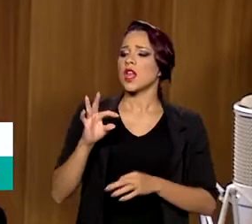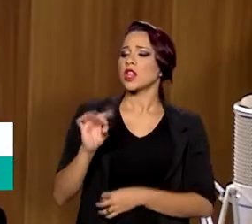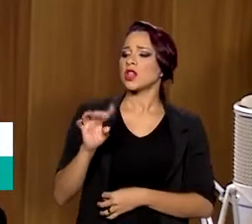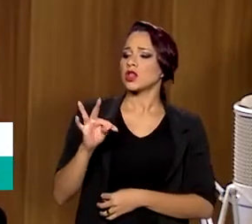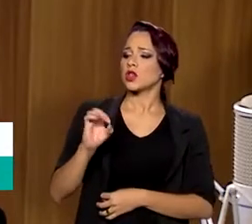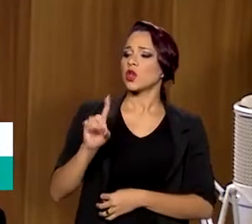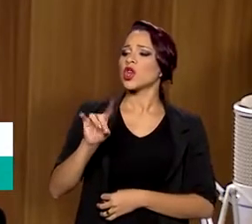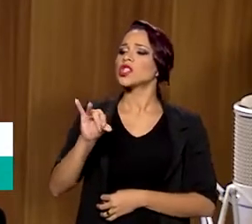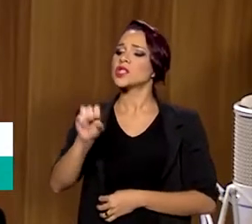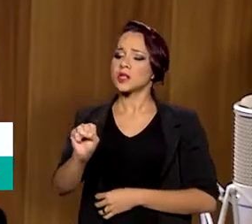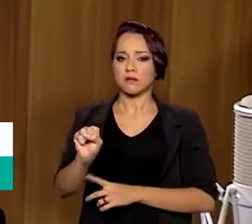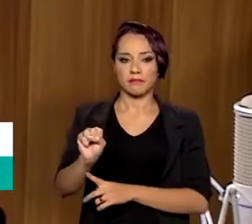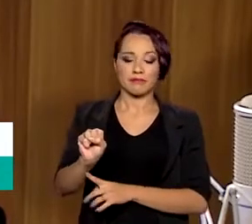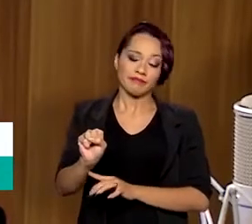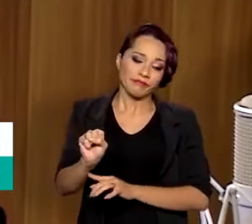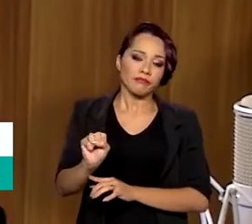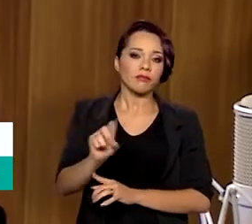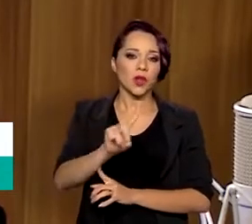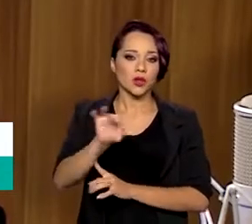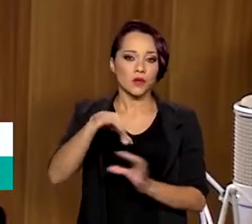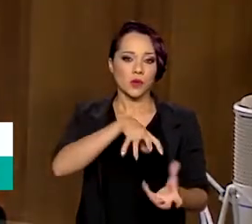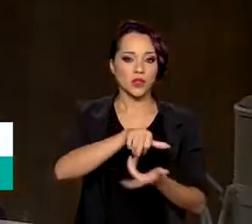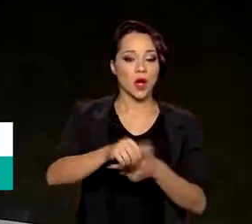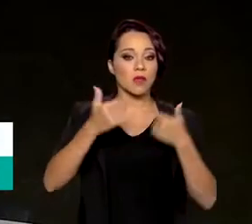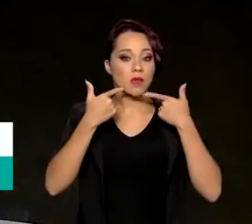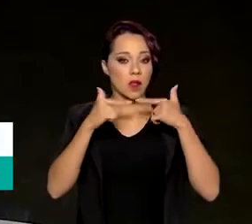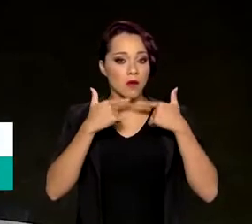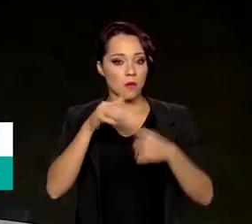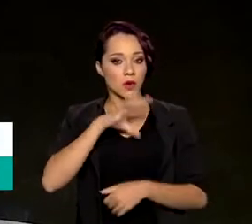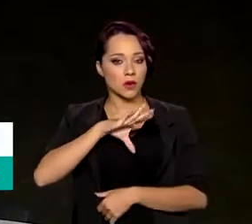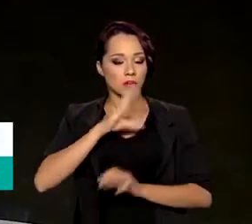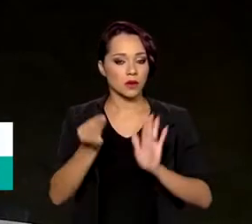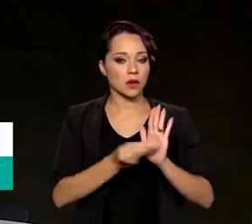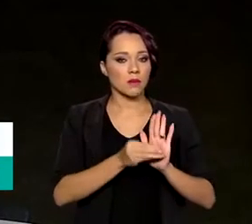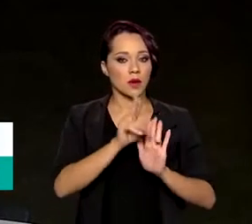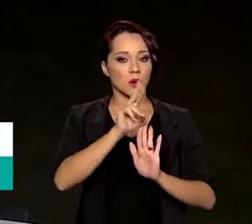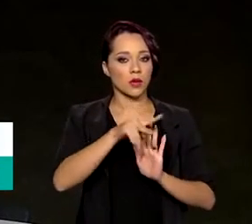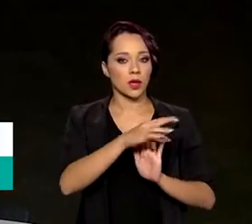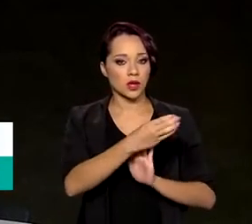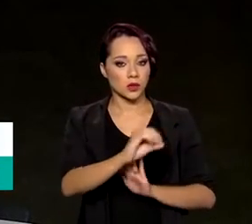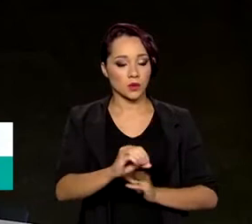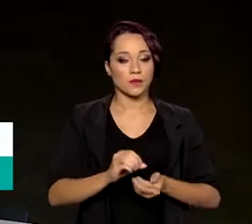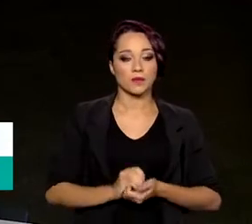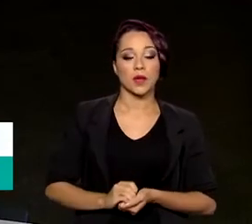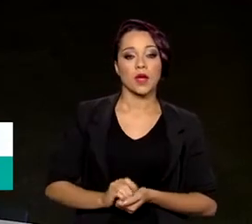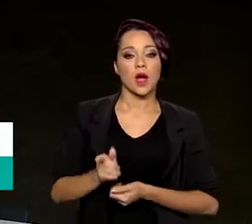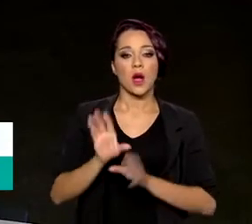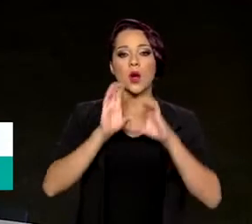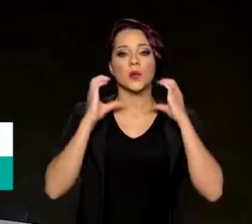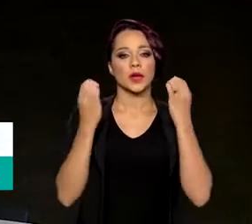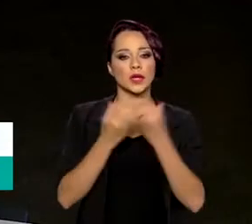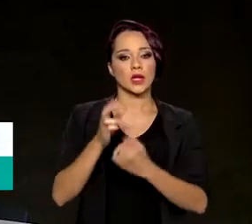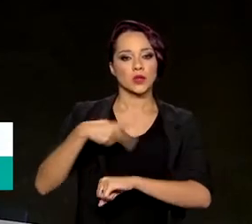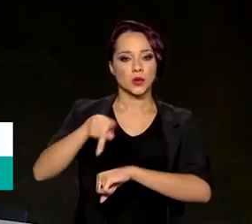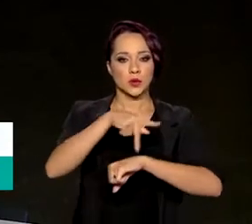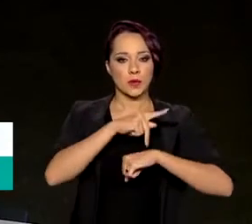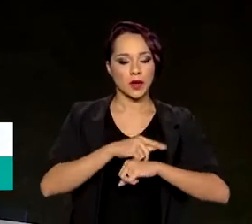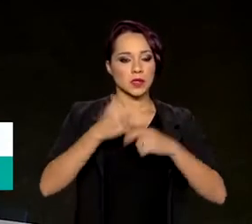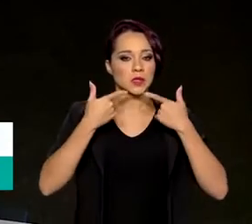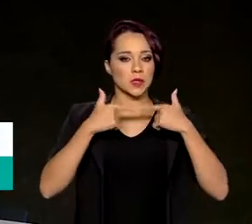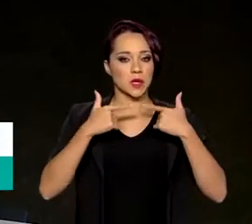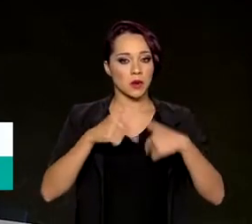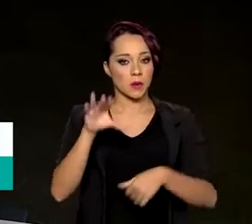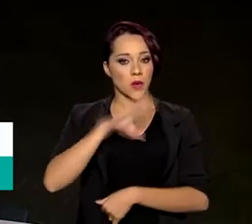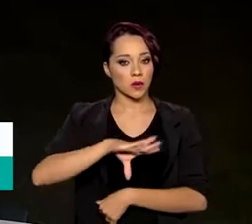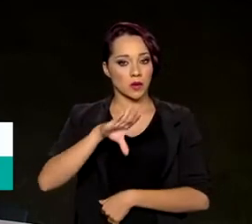O Dia Mundial da Língua Portuguesa foi instituído em 2019 pela Unesco. De acordo com a Comunidade dos Países de Língua